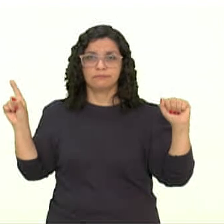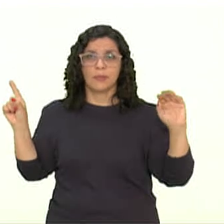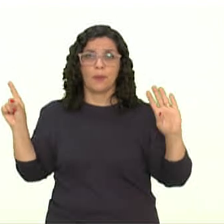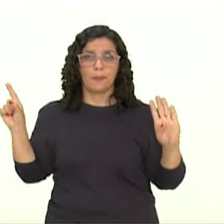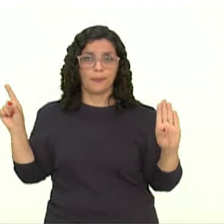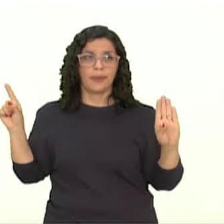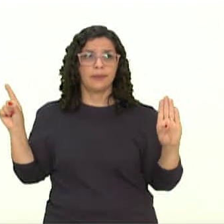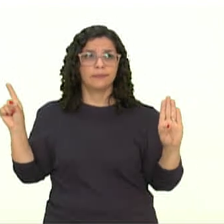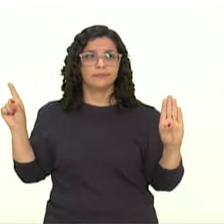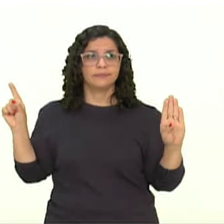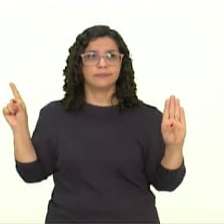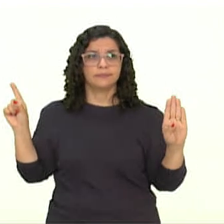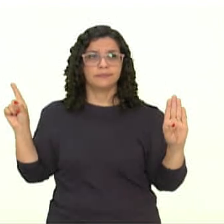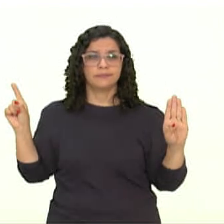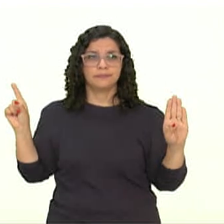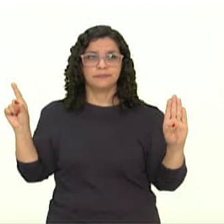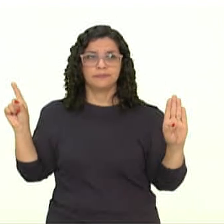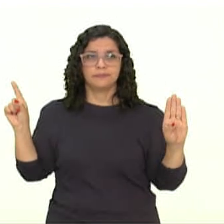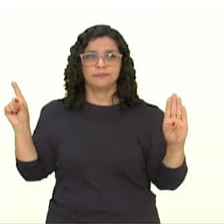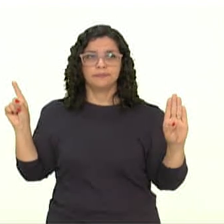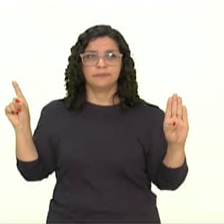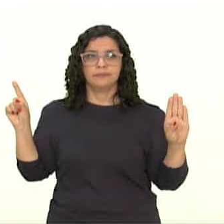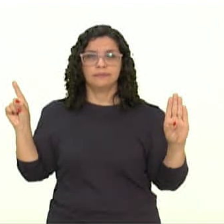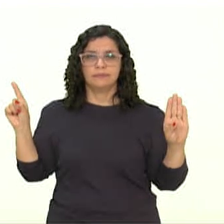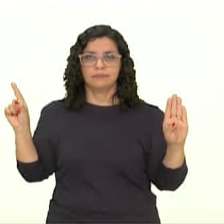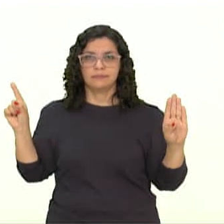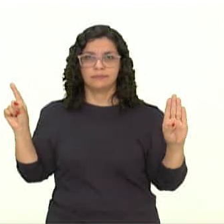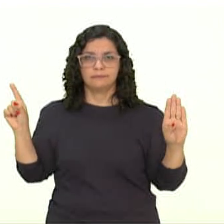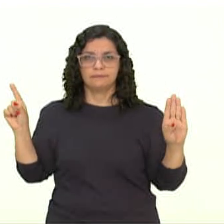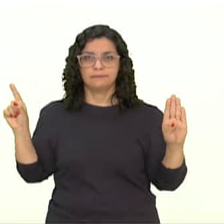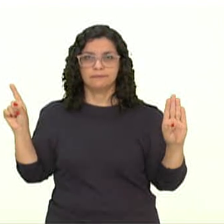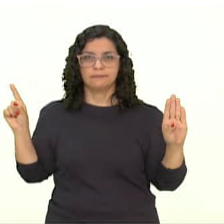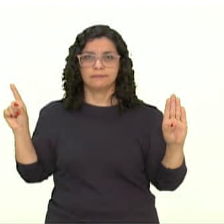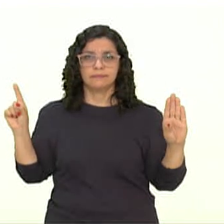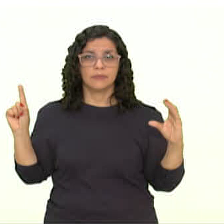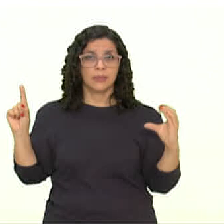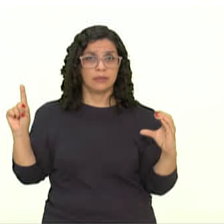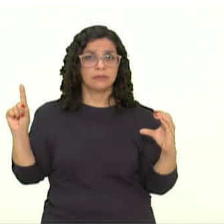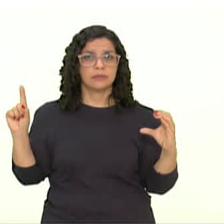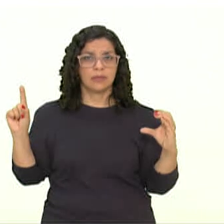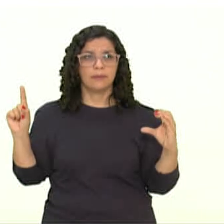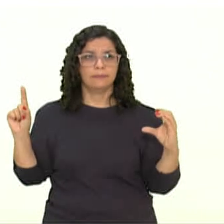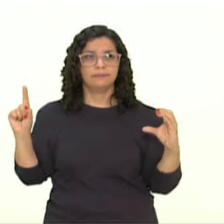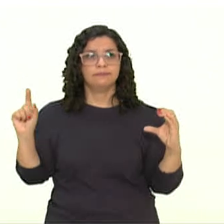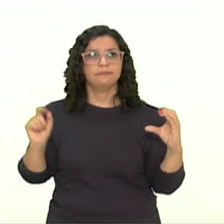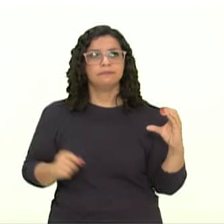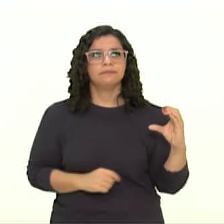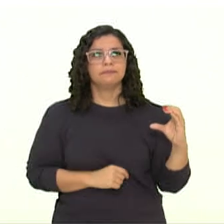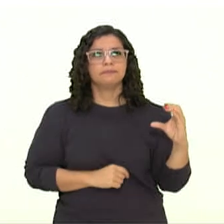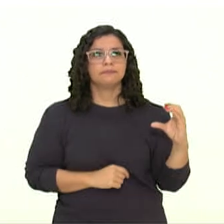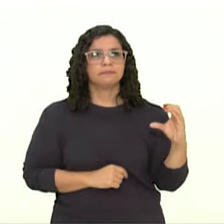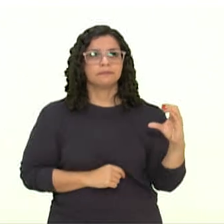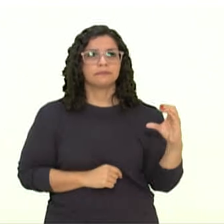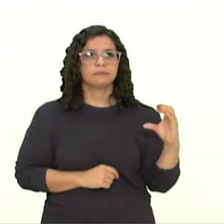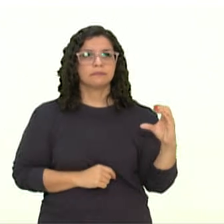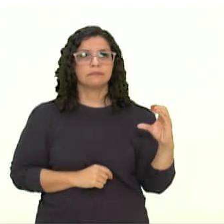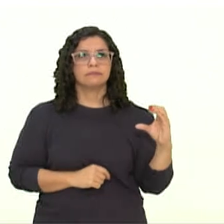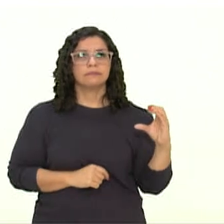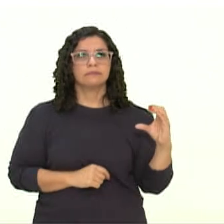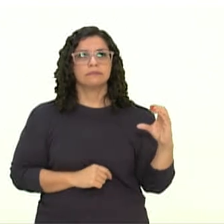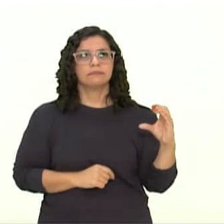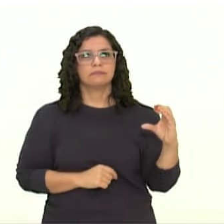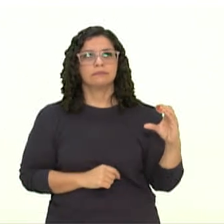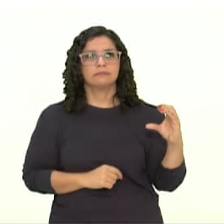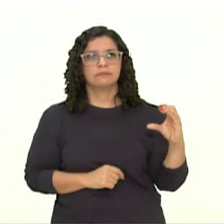e motor. Letra B, neurônio motor, sensitivo e central. Letra D, neurônio